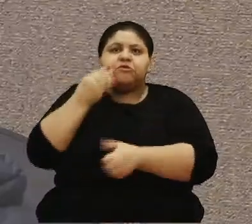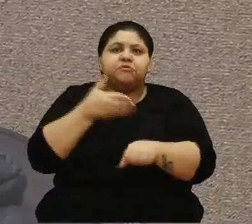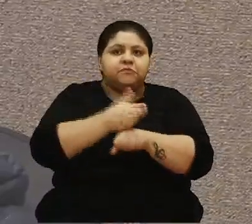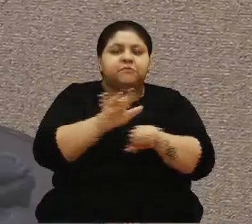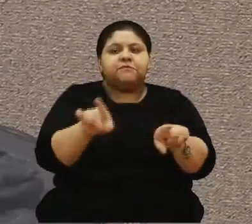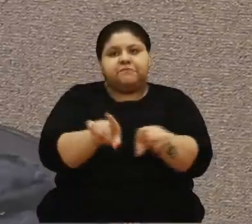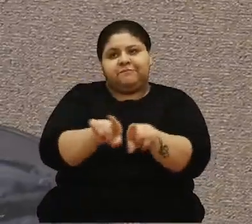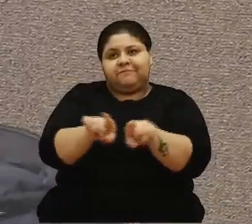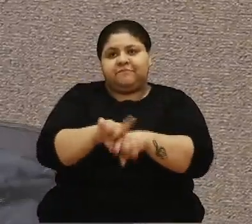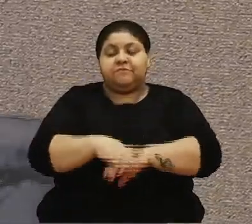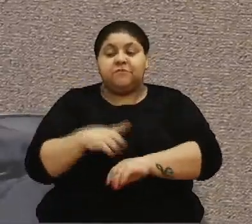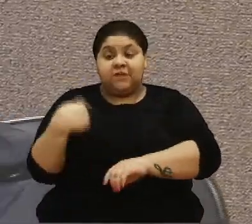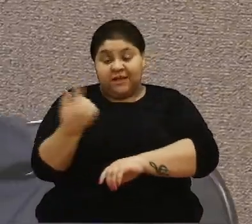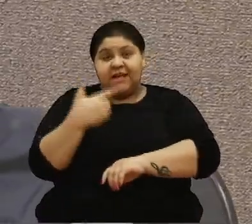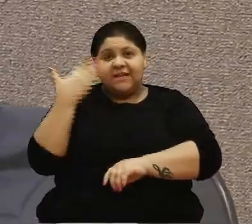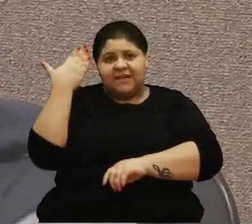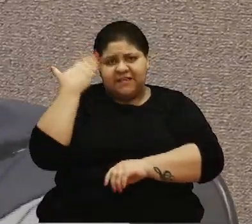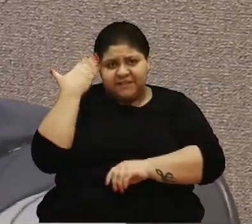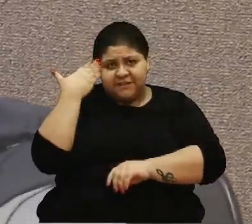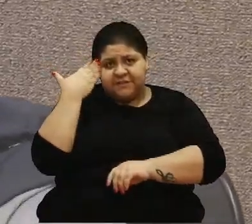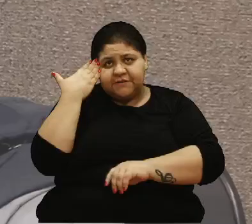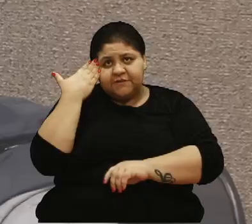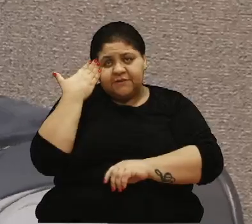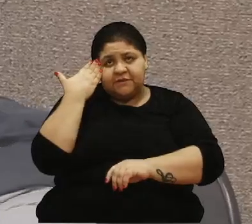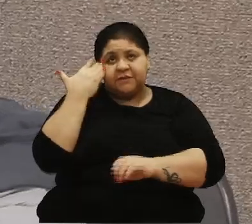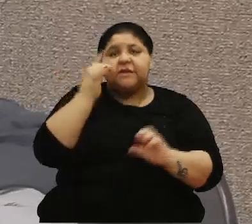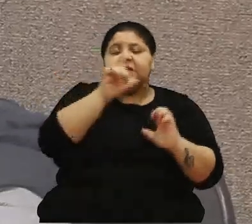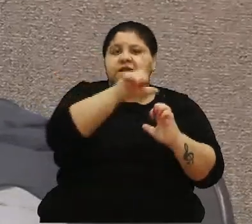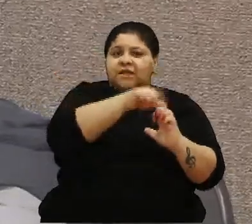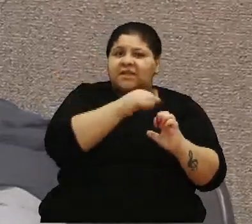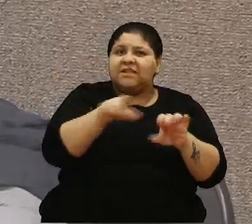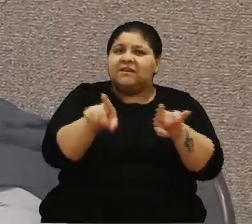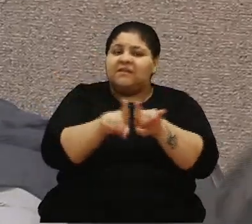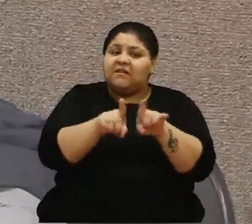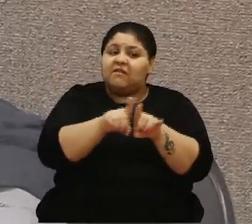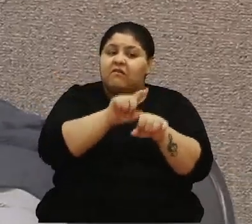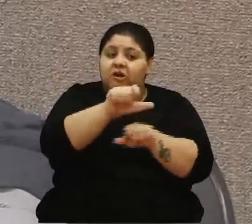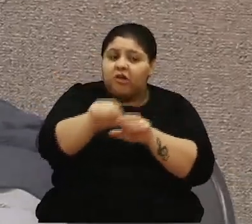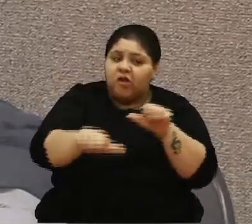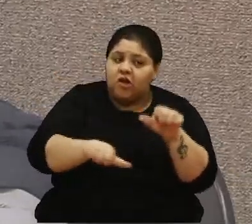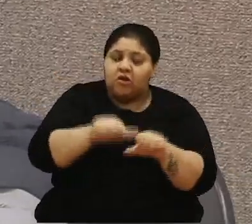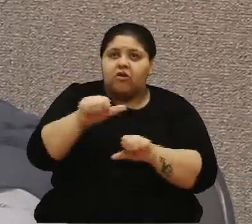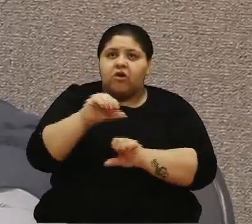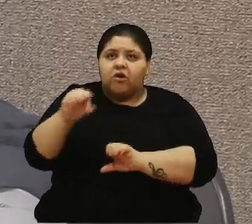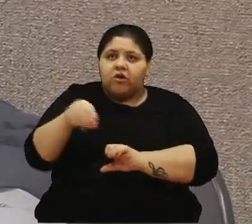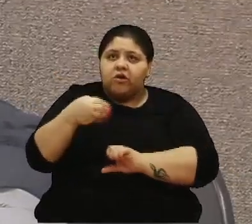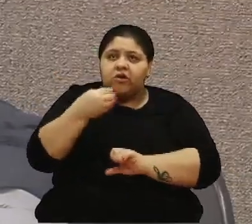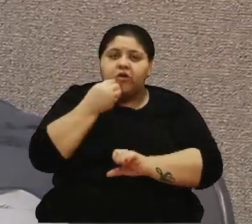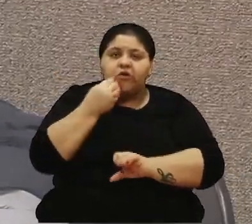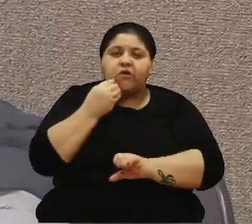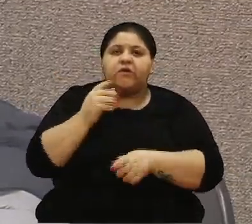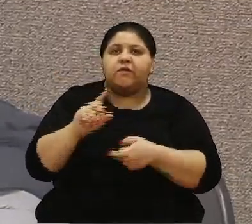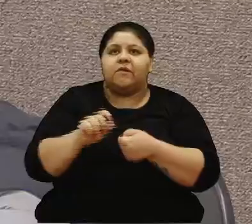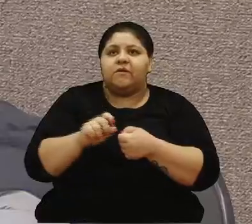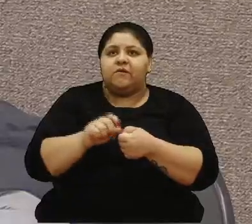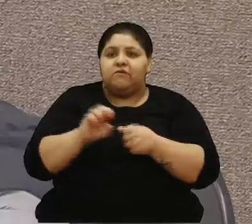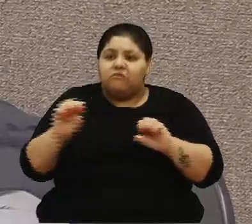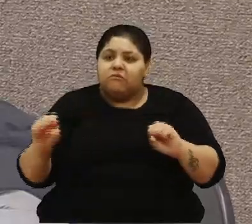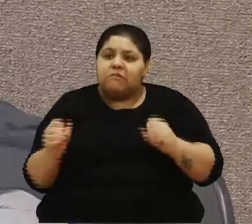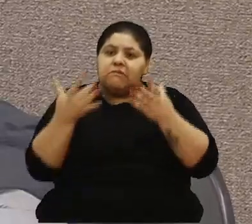eles. E a gente sabe que esse empreendimento também vem transformando e vem possibilitando a realização de grandes